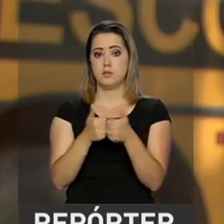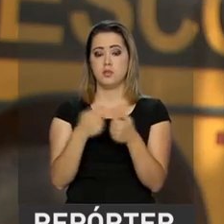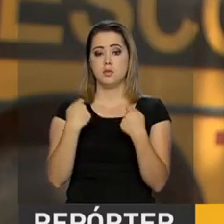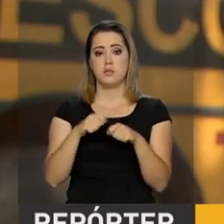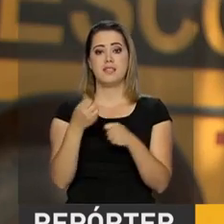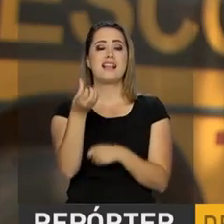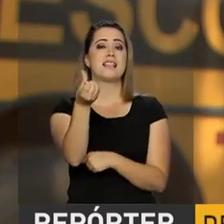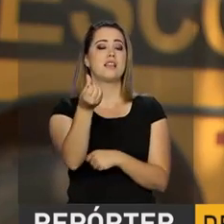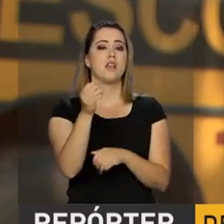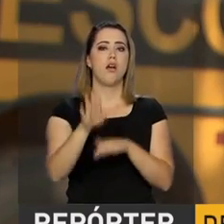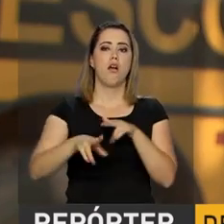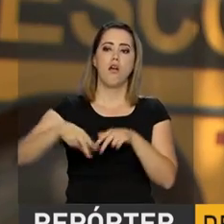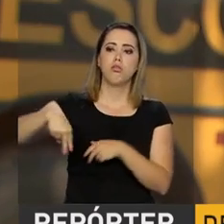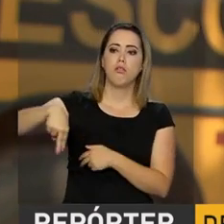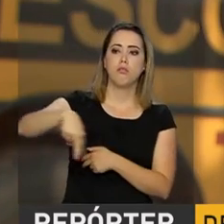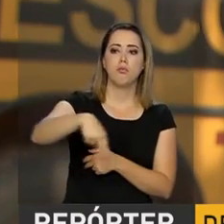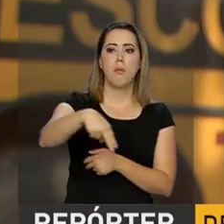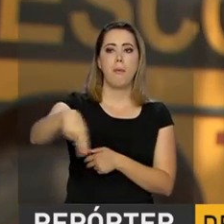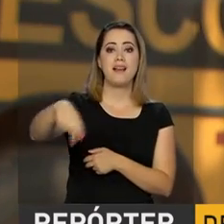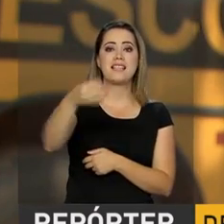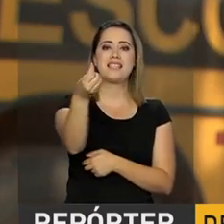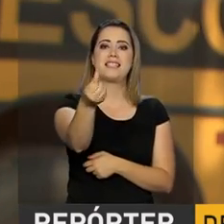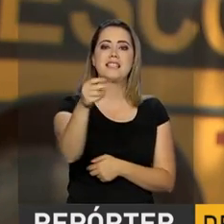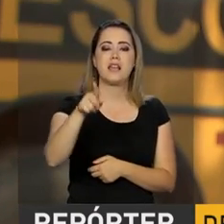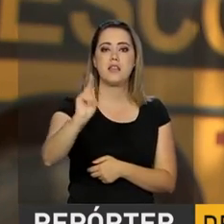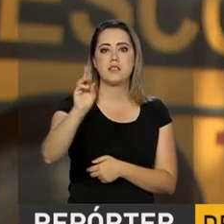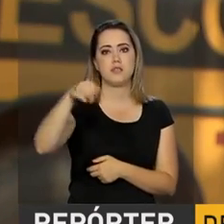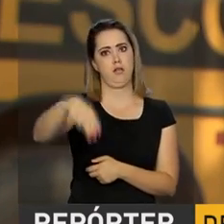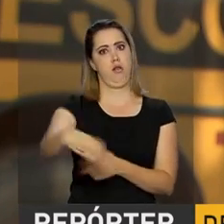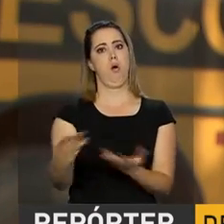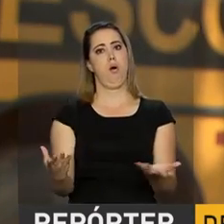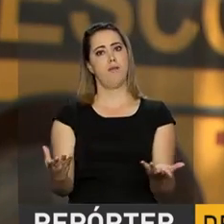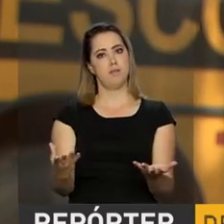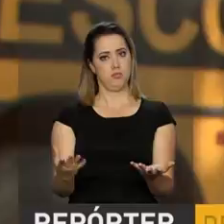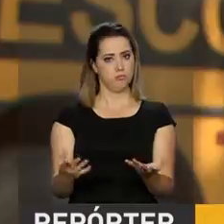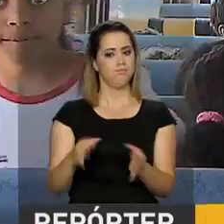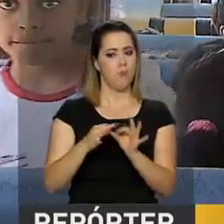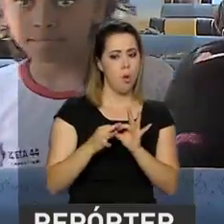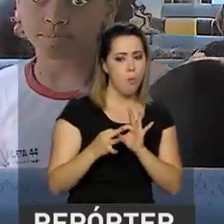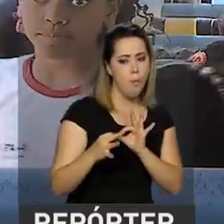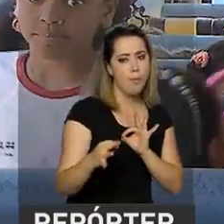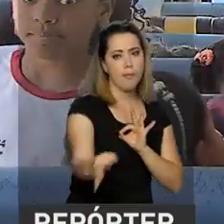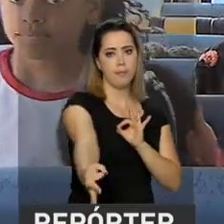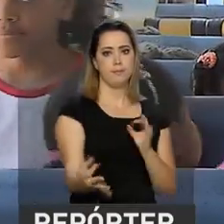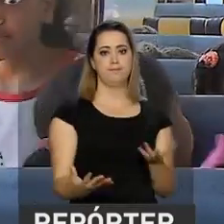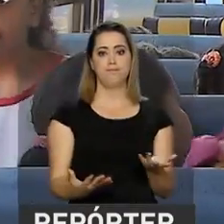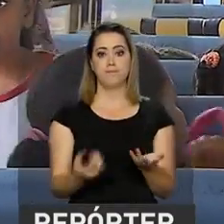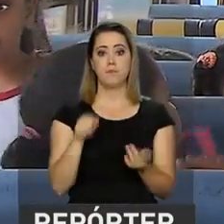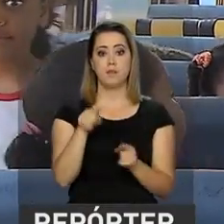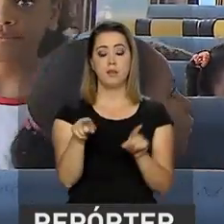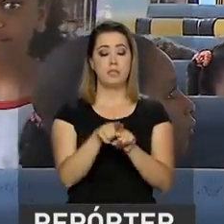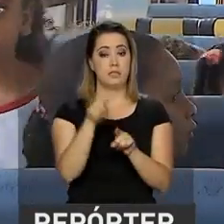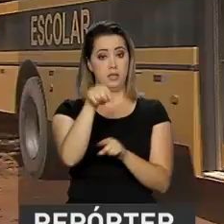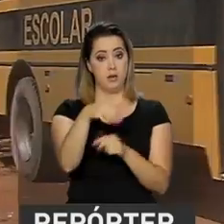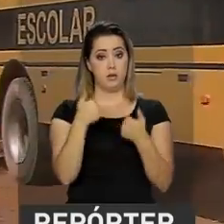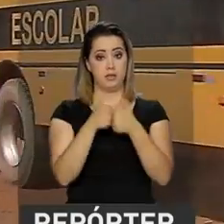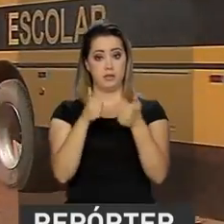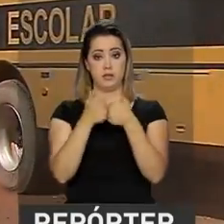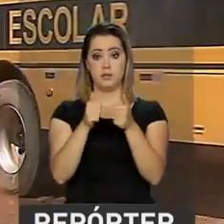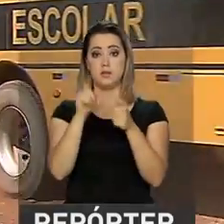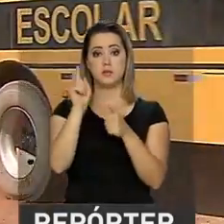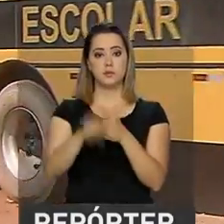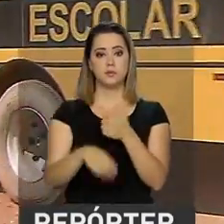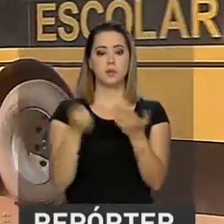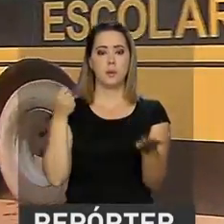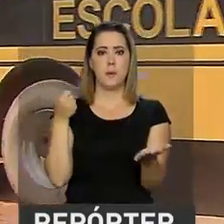andar até 6 quilômetros de distância para chegarem até aqui. Dificultaria bastante a presença deles na escola. Esse transporte escolar para alunos da zona rural